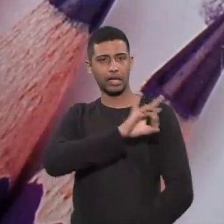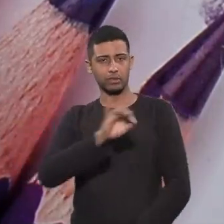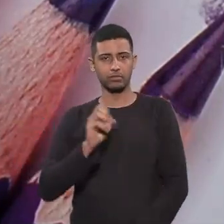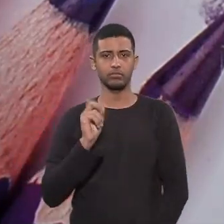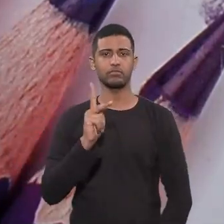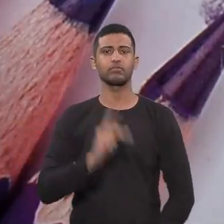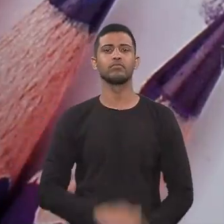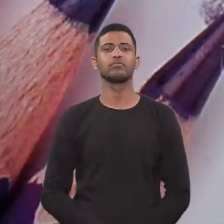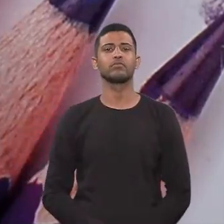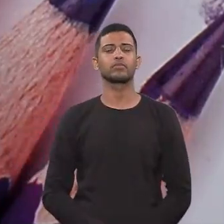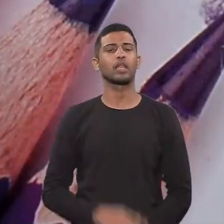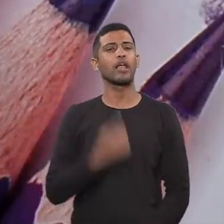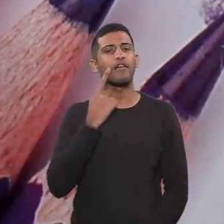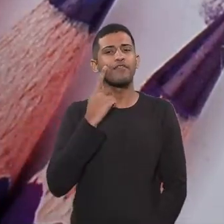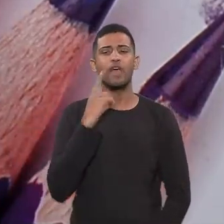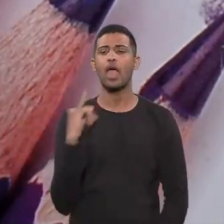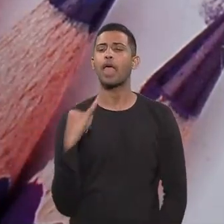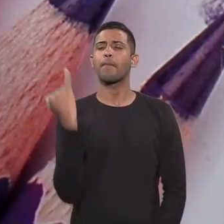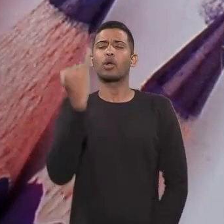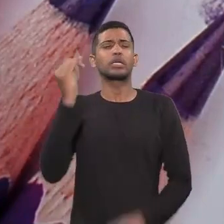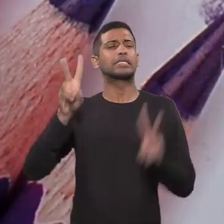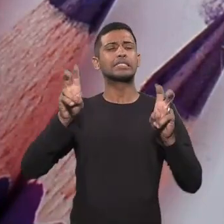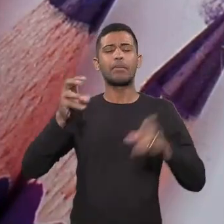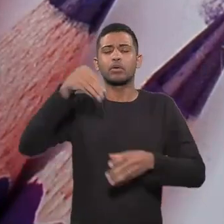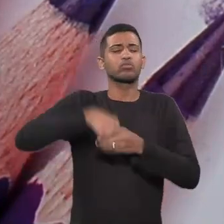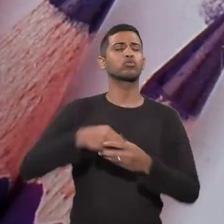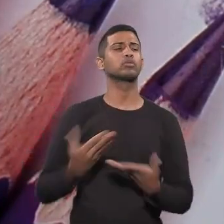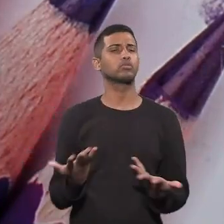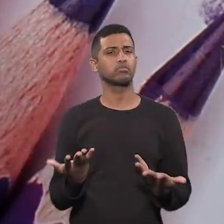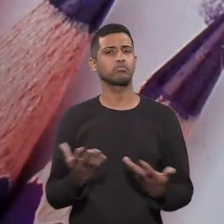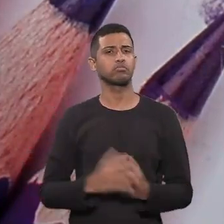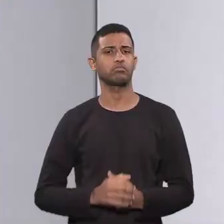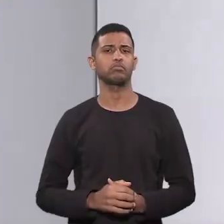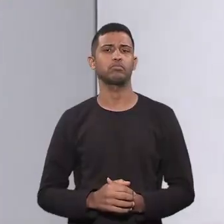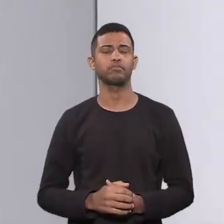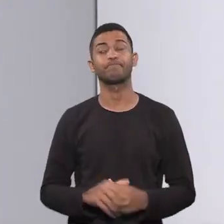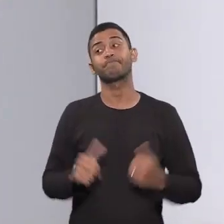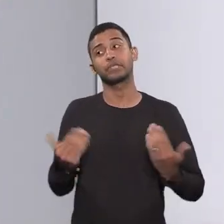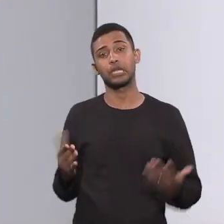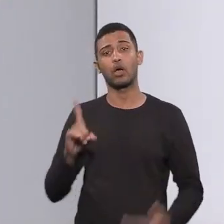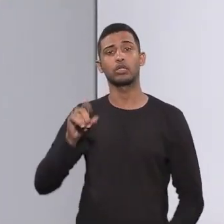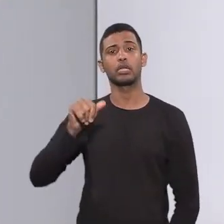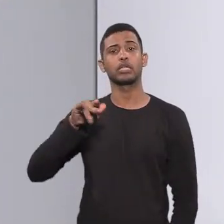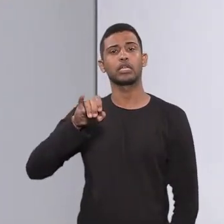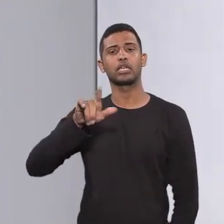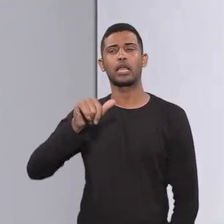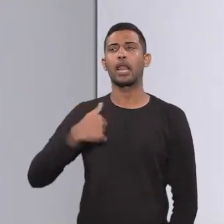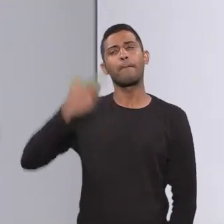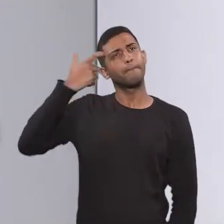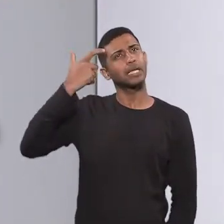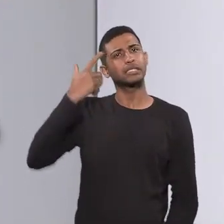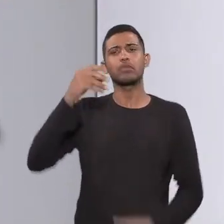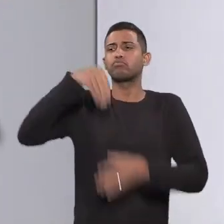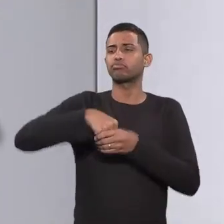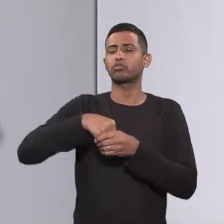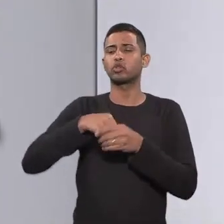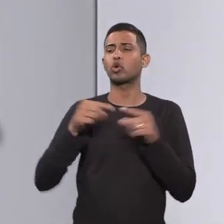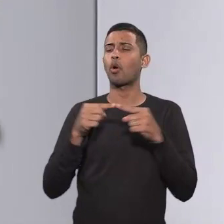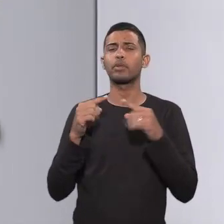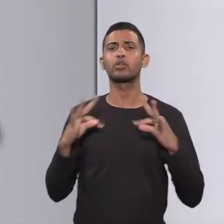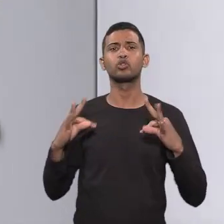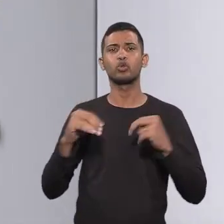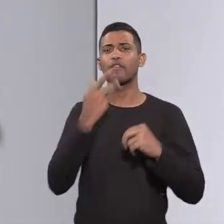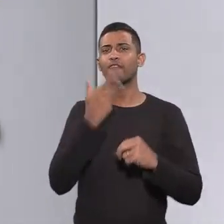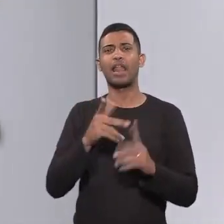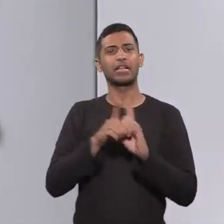debate. Qual é a importância da inclusão? Então, Daniela, pensar em inclusão significa pensar,